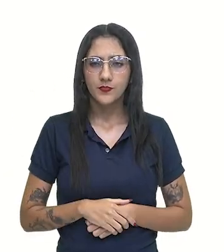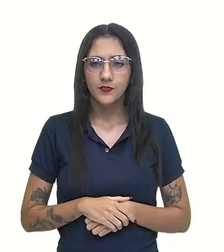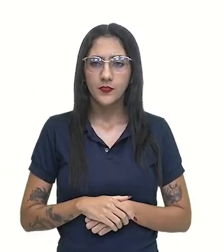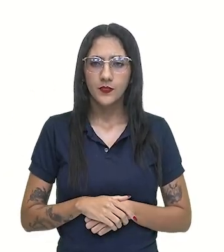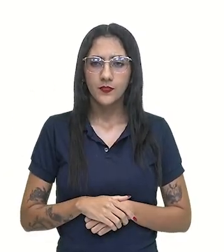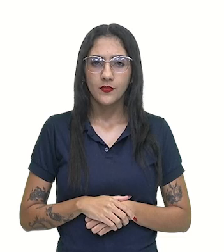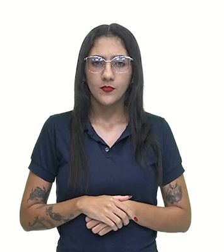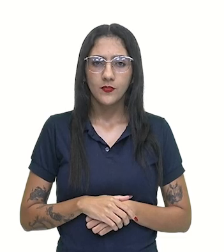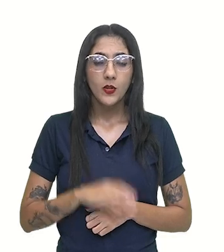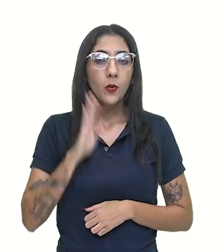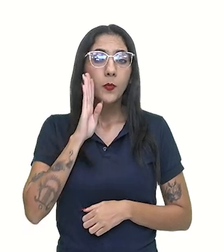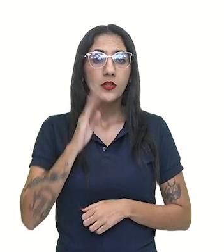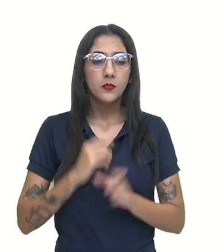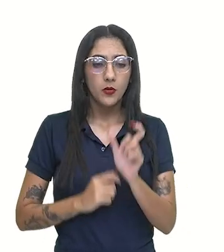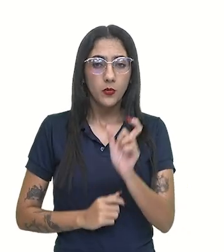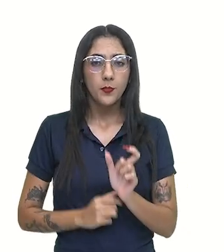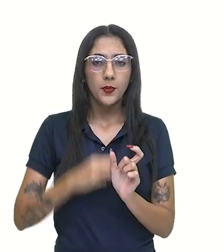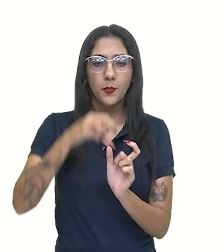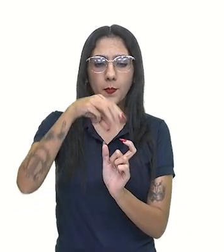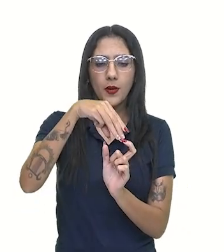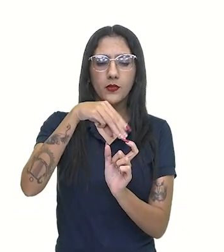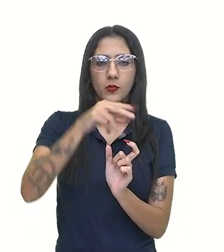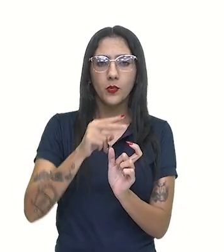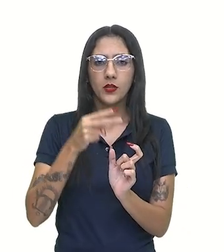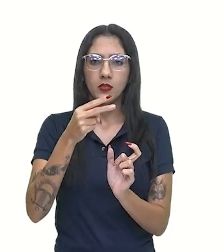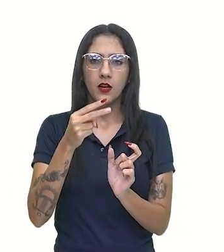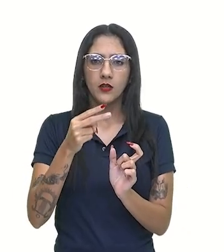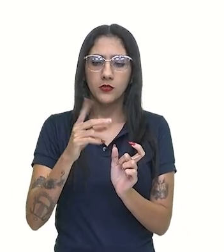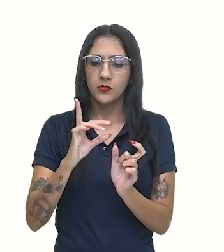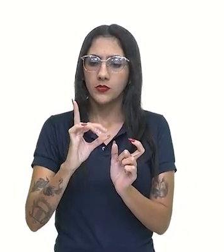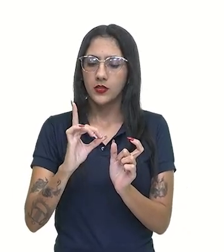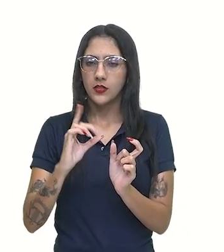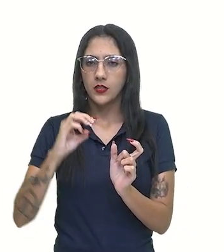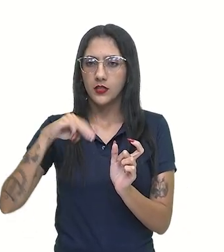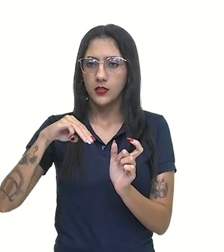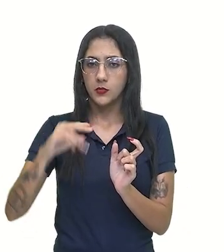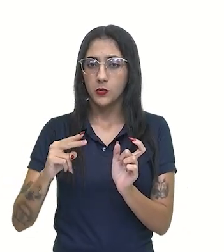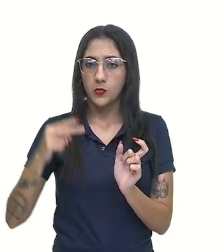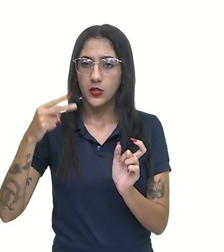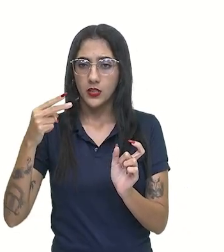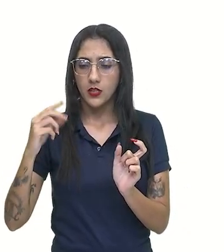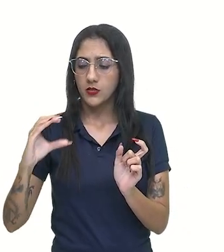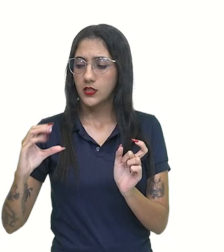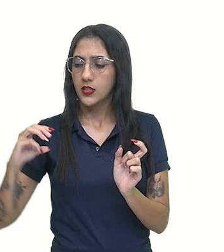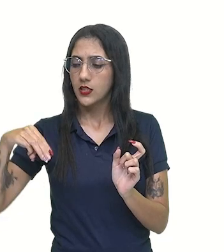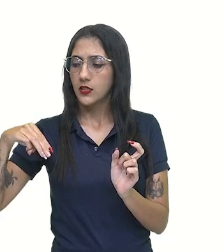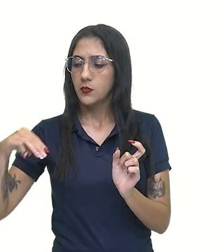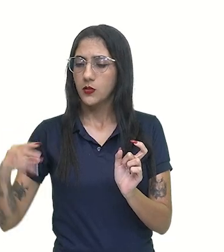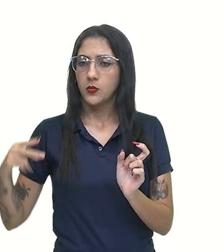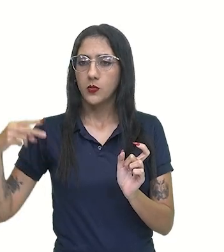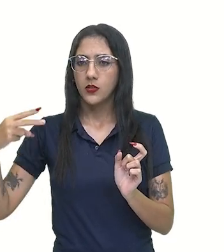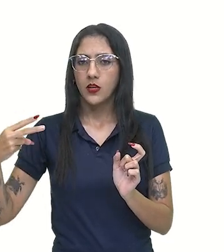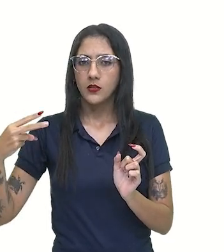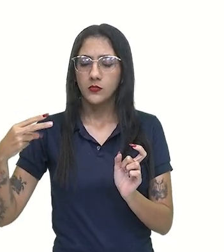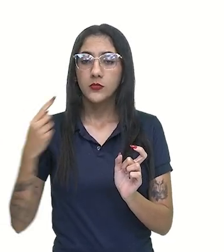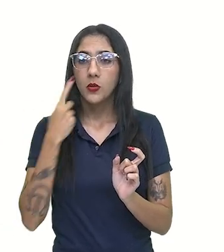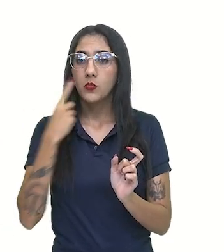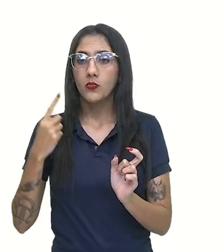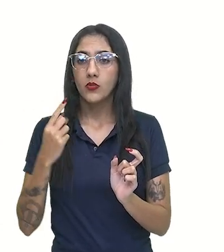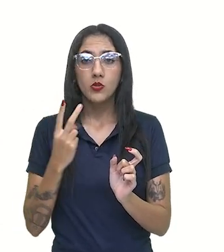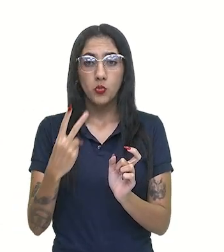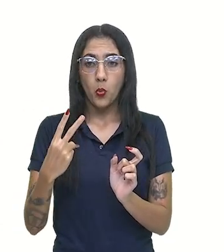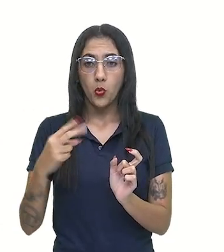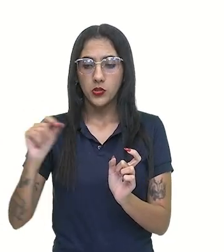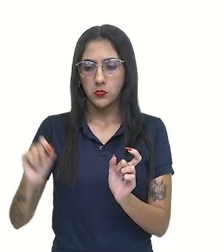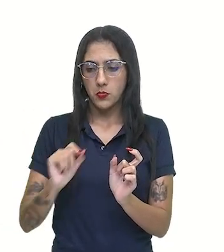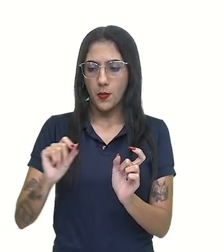decímetro quadrado e centímetro quadrado. O deslocamento vai se dar, então, 2 casas para a